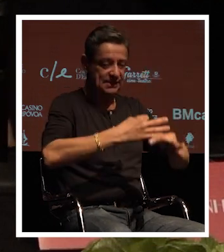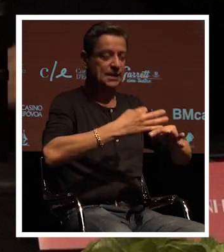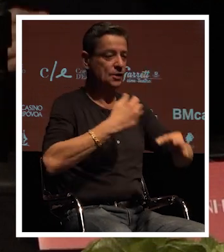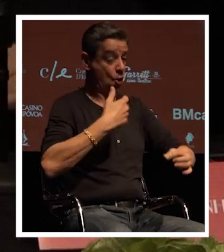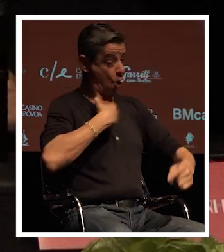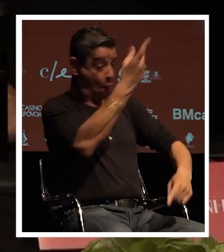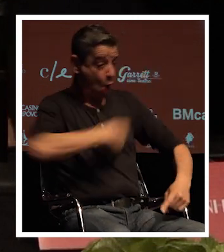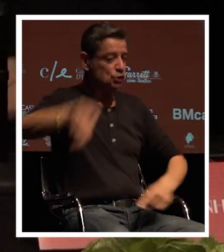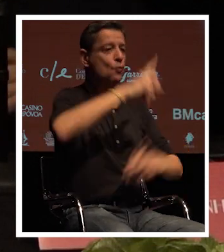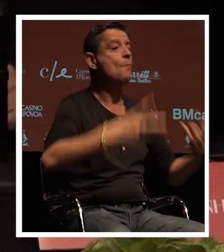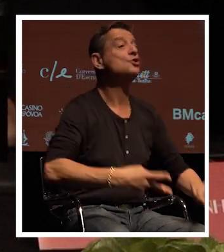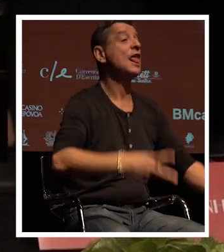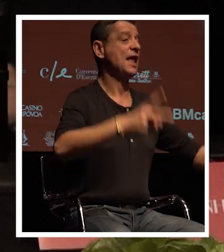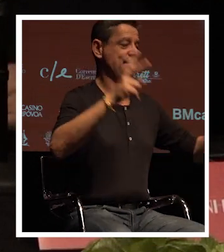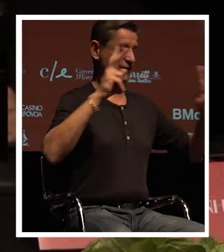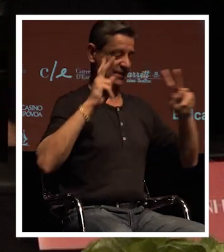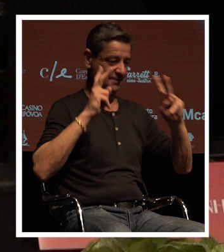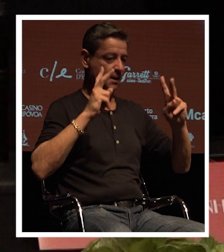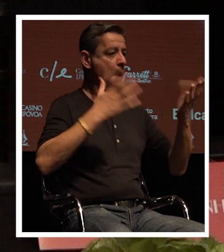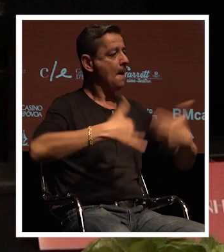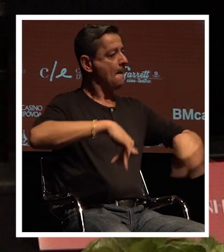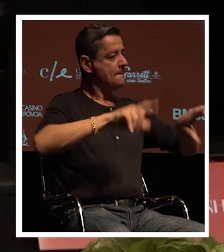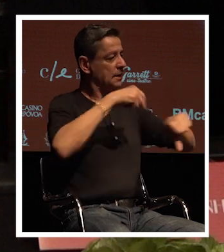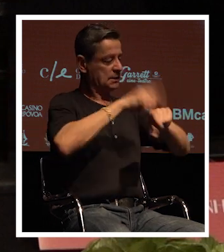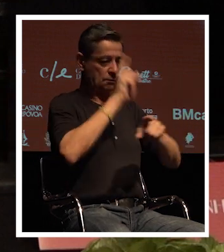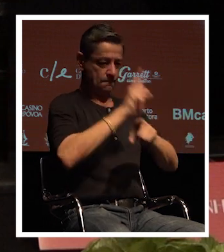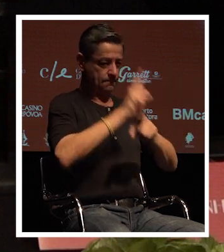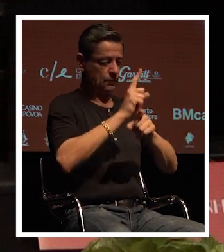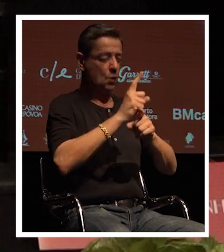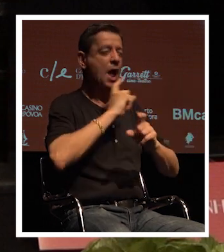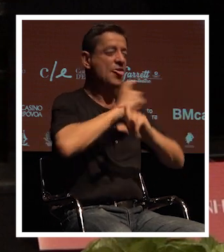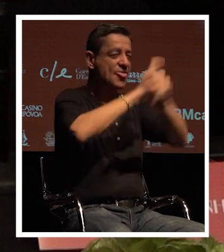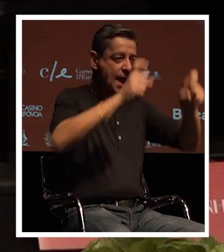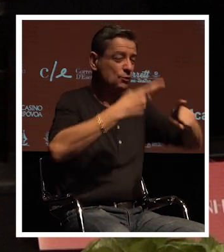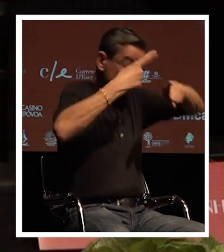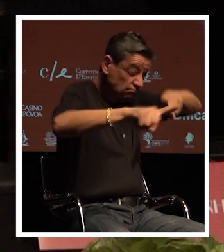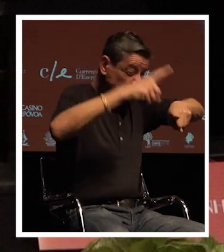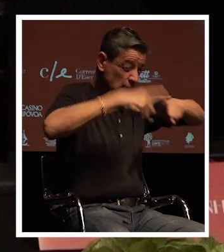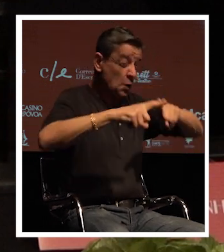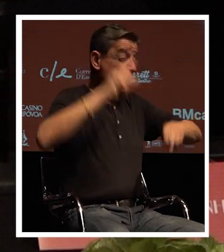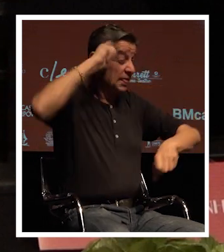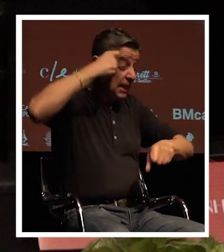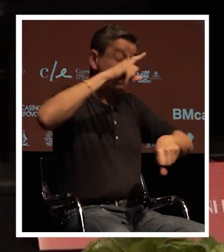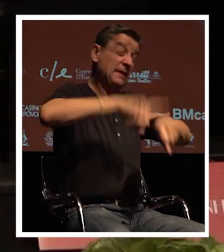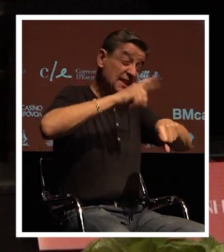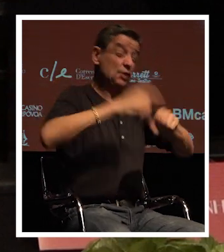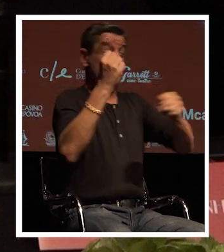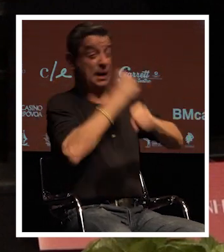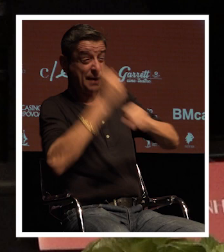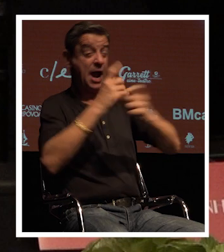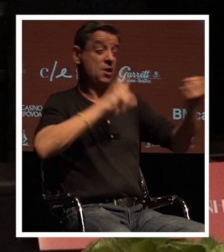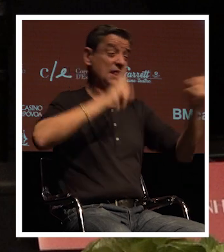livres não sendo mantos escravos do débito do crédito do Tempo Perdido no trabalho no trânsito